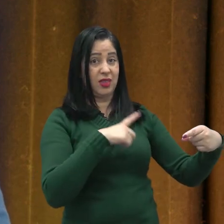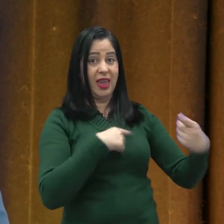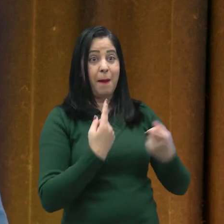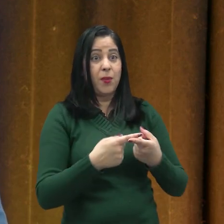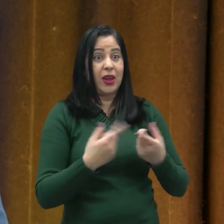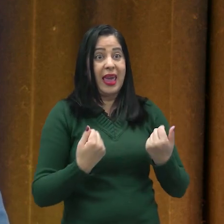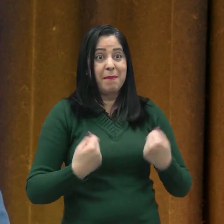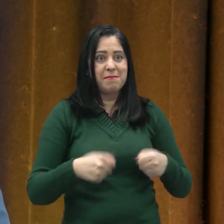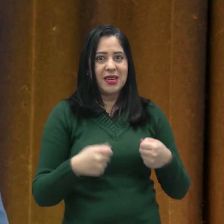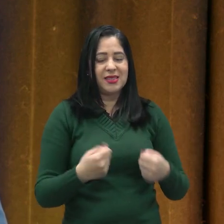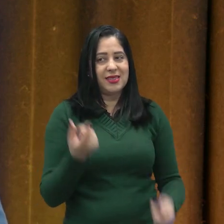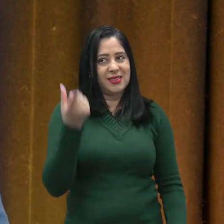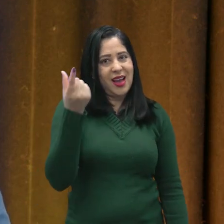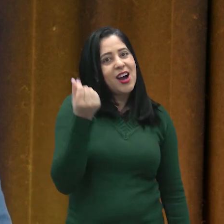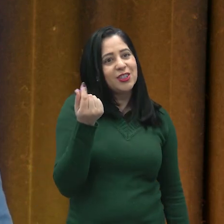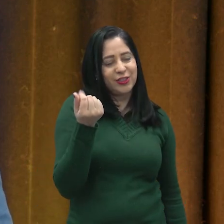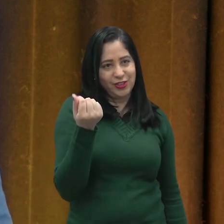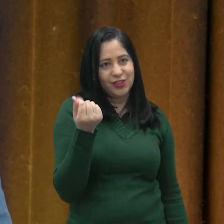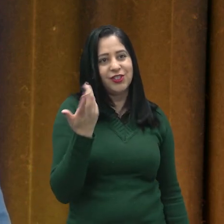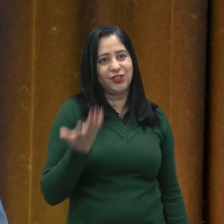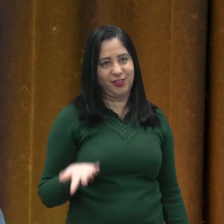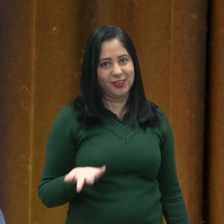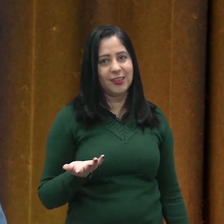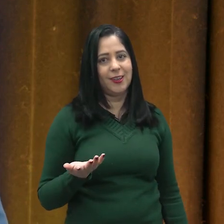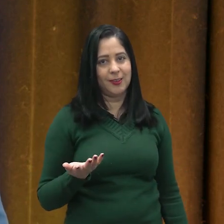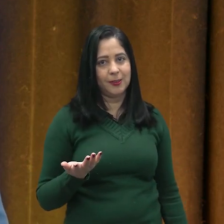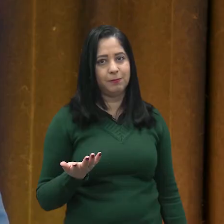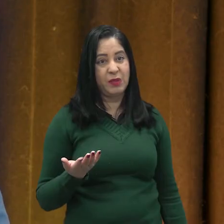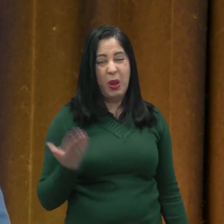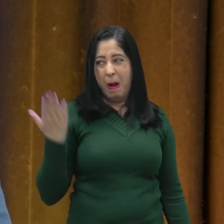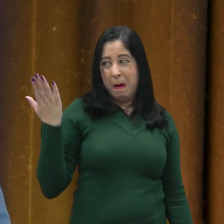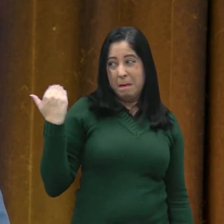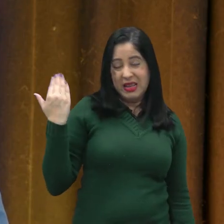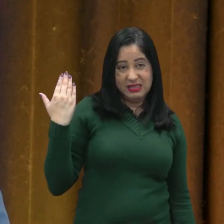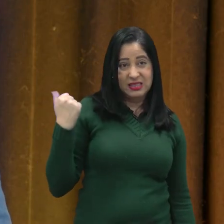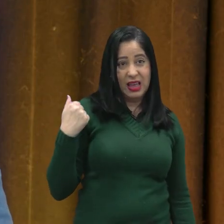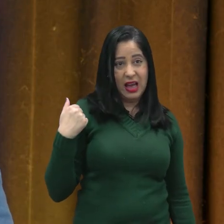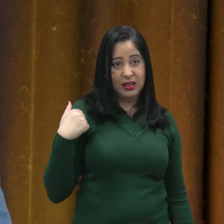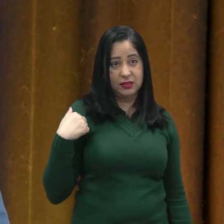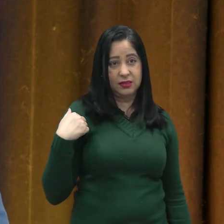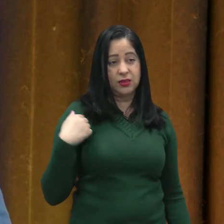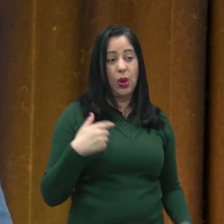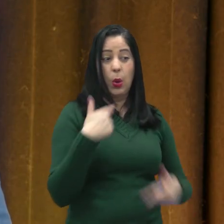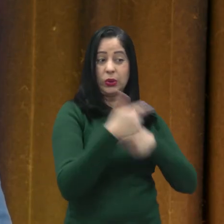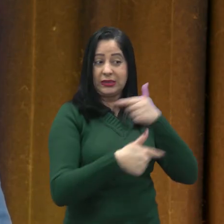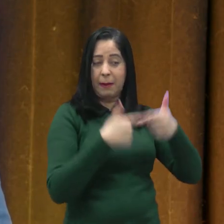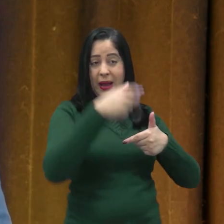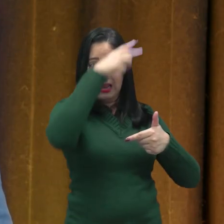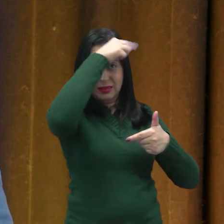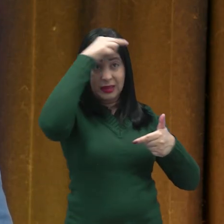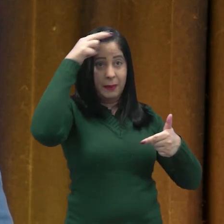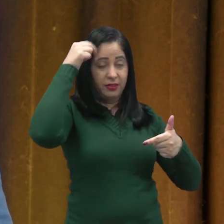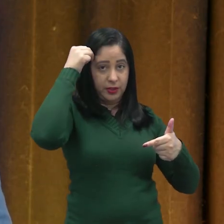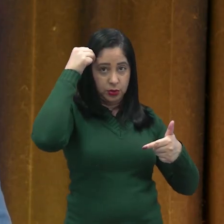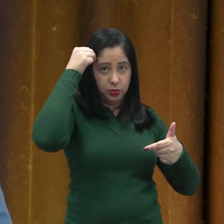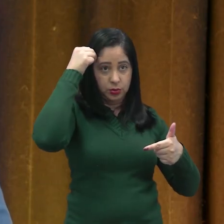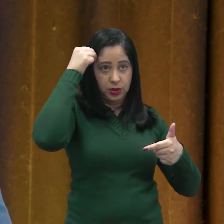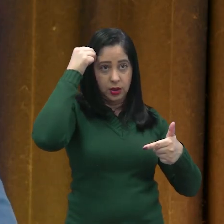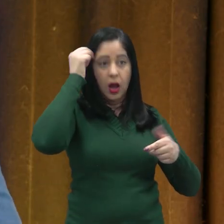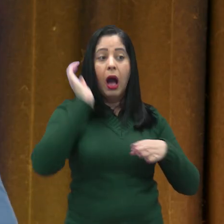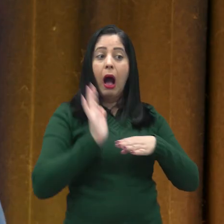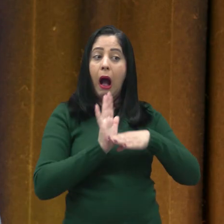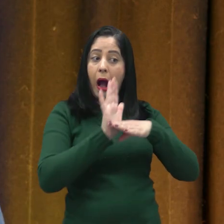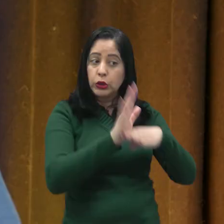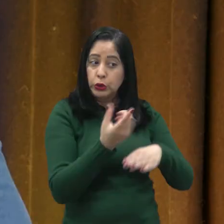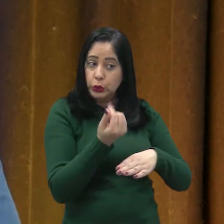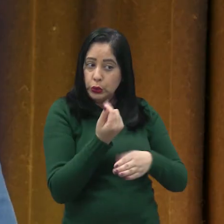E estrutura significa financeiro. Isso é uma dificuldade muito grande. Antigamente, quando eu trabalhava na prefeitura, a prefeitura ainda tinha uma condição que